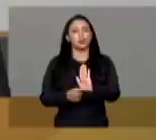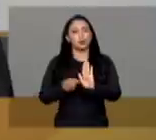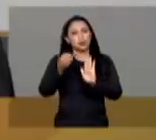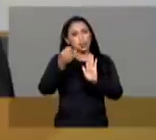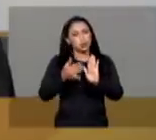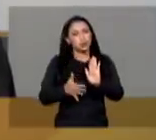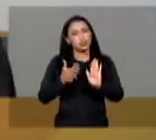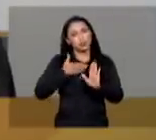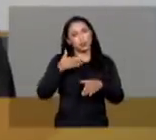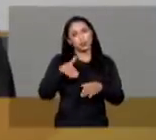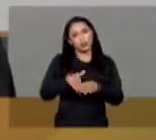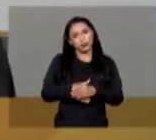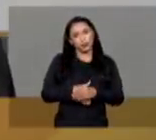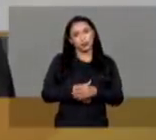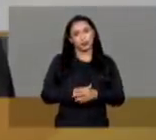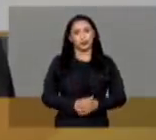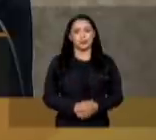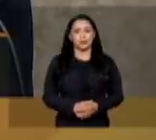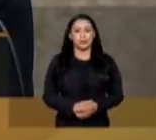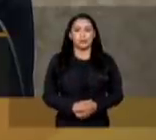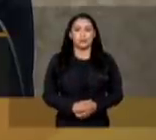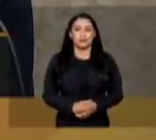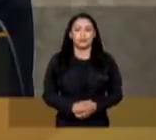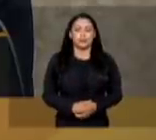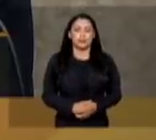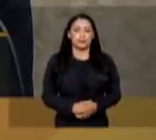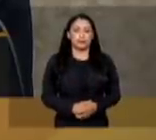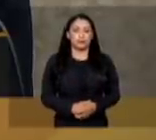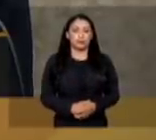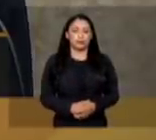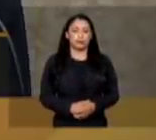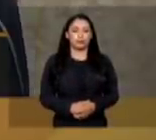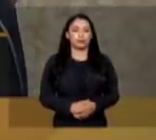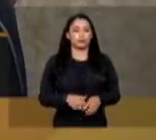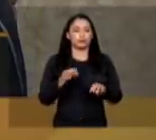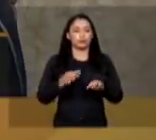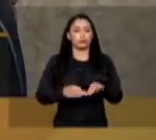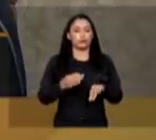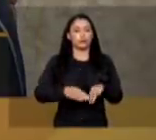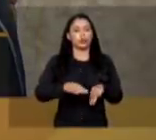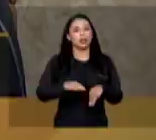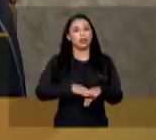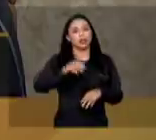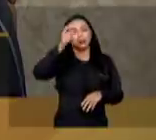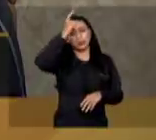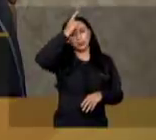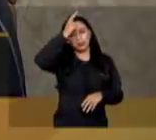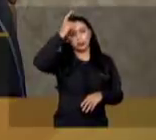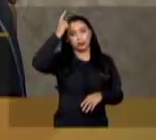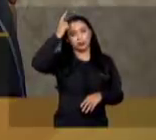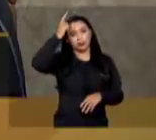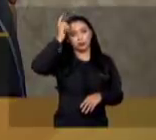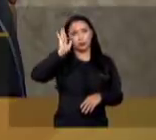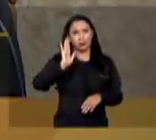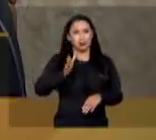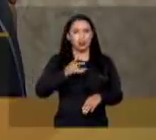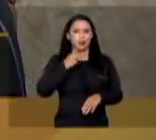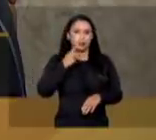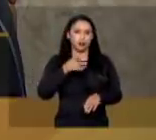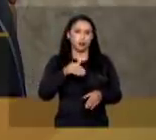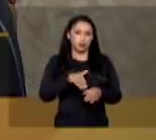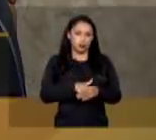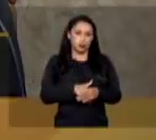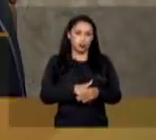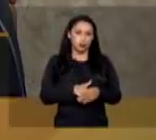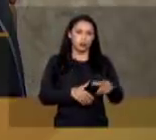por ele posto, e é como voto, senhor presidente. Ministro Ricardo Lewandowski, Vossa Excelência já adiantou o voto, vota